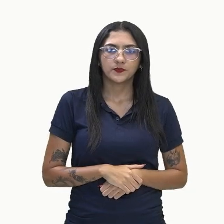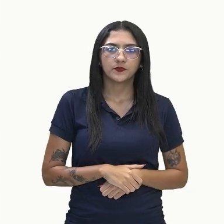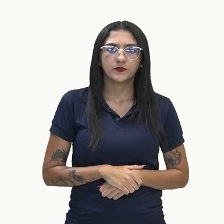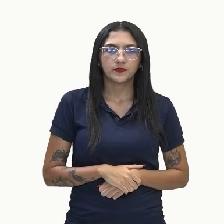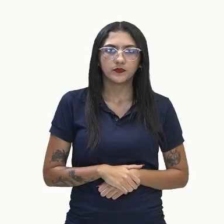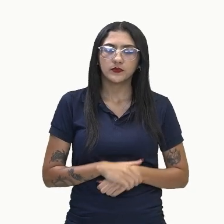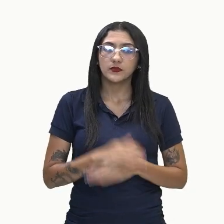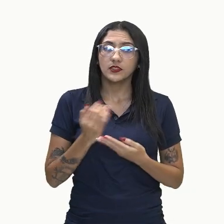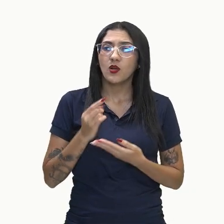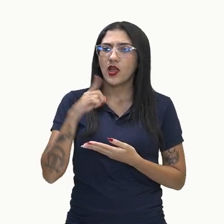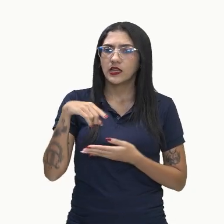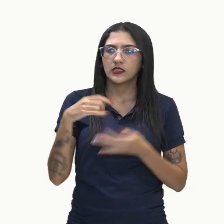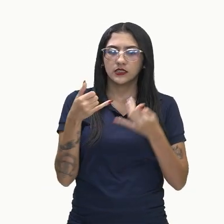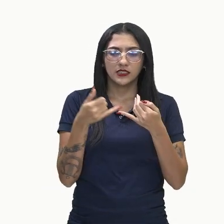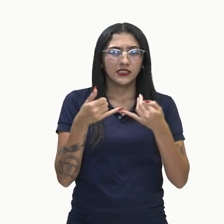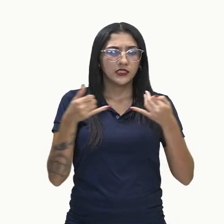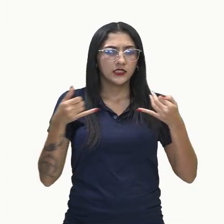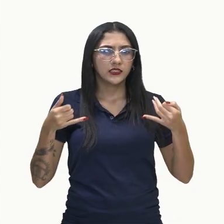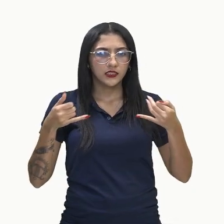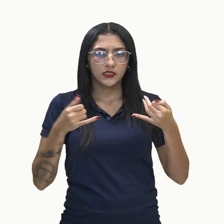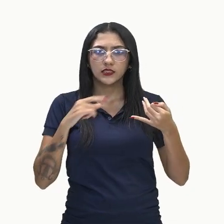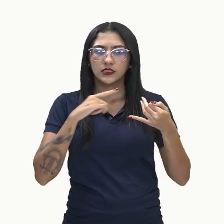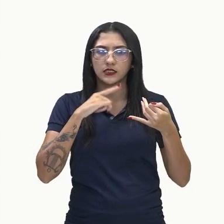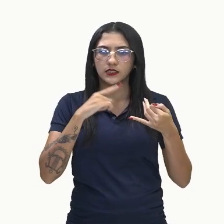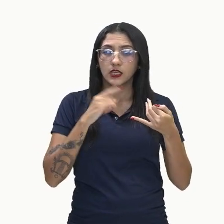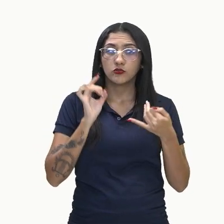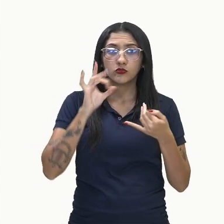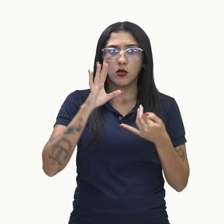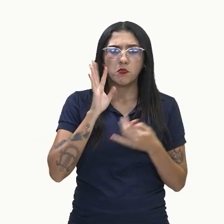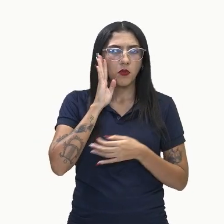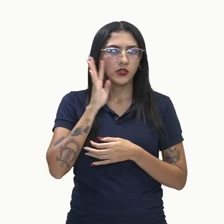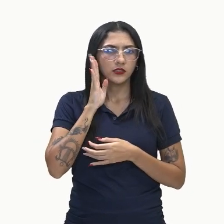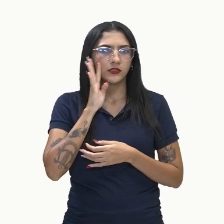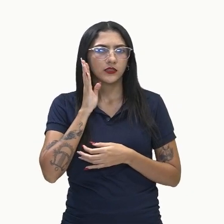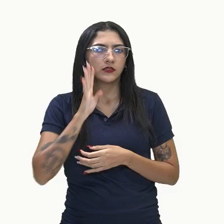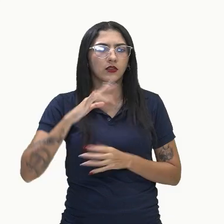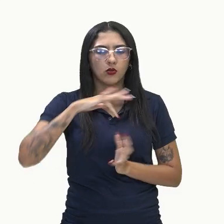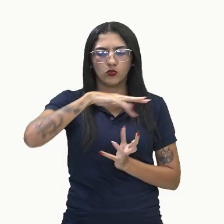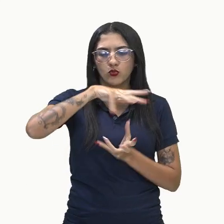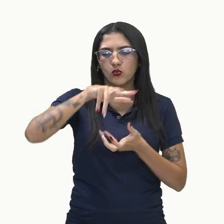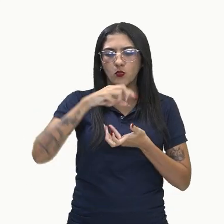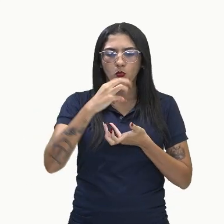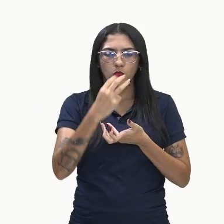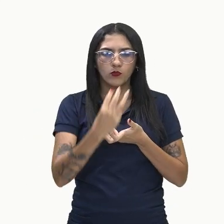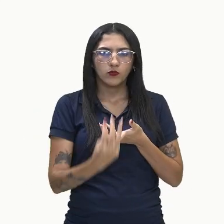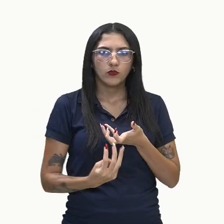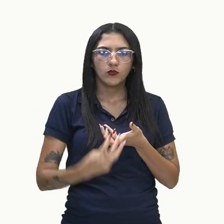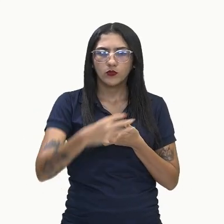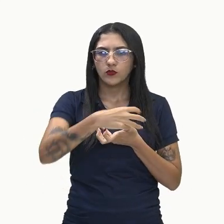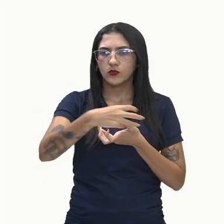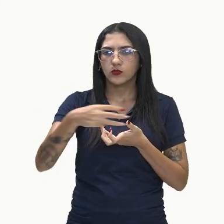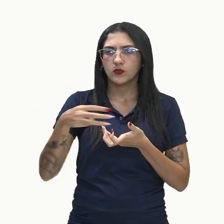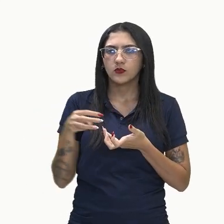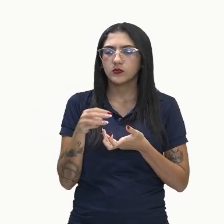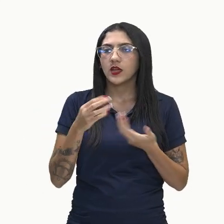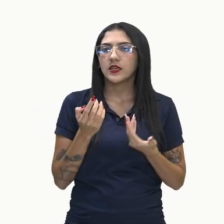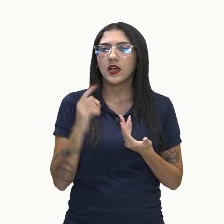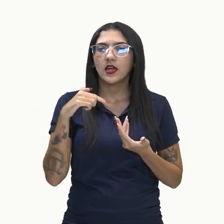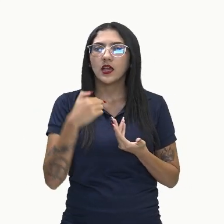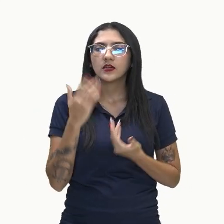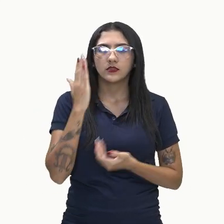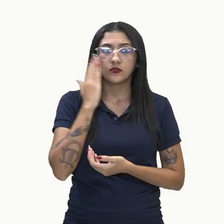essas linhas imaginárias que vão ser traçadas aí sobre a Terra, e aí eu vou chegar ali na